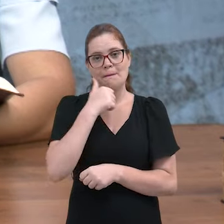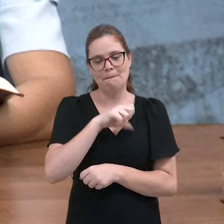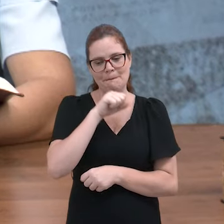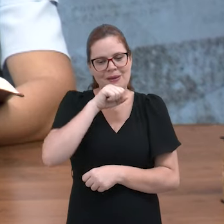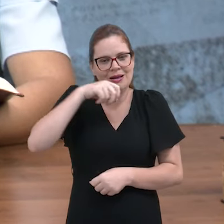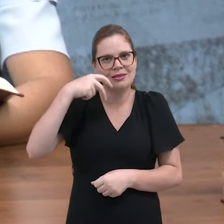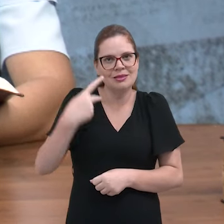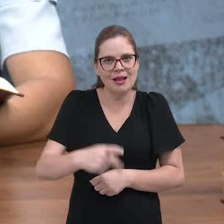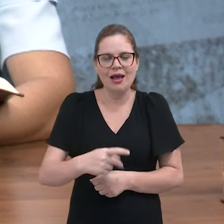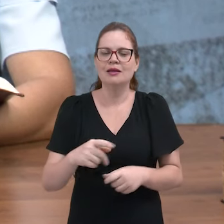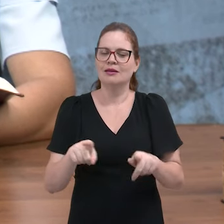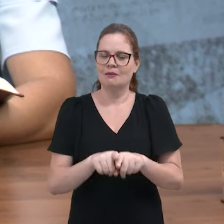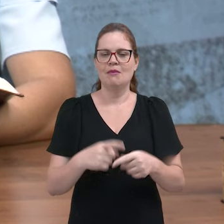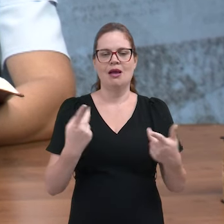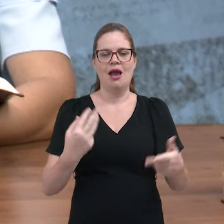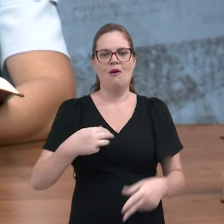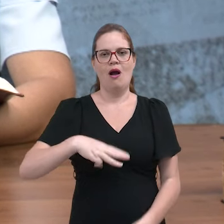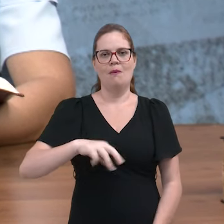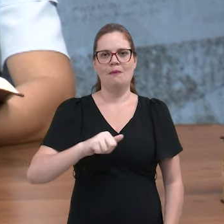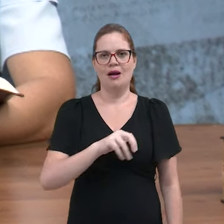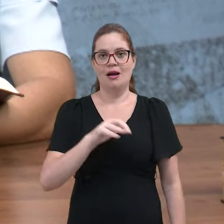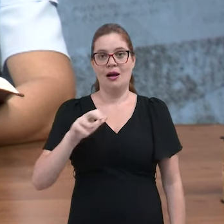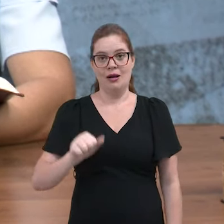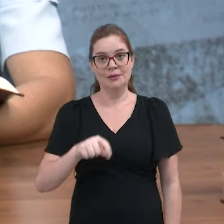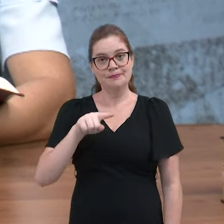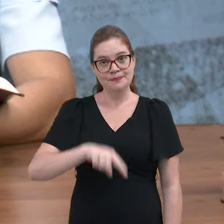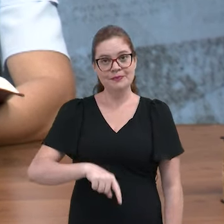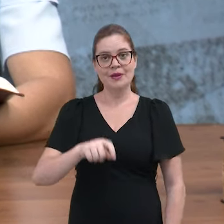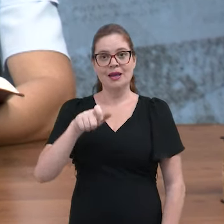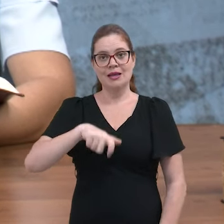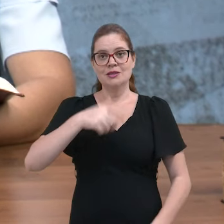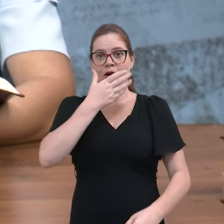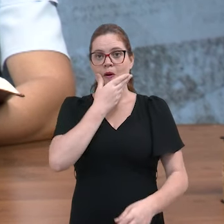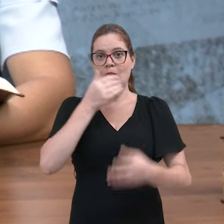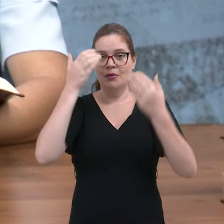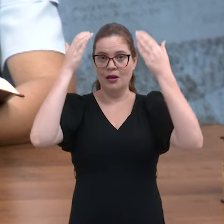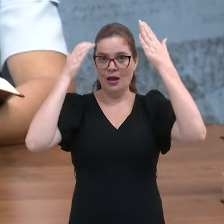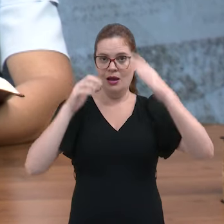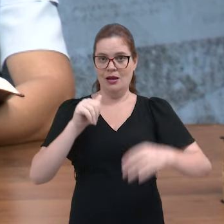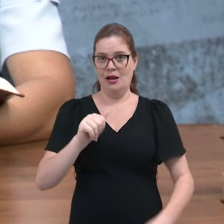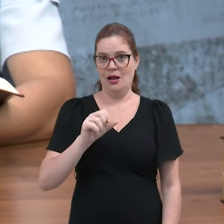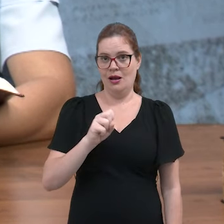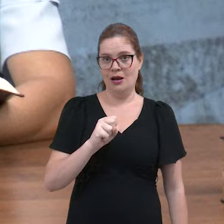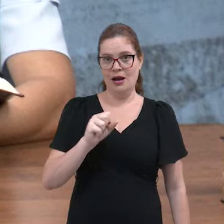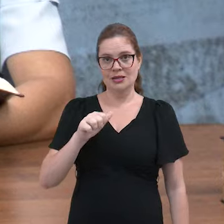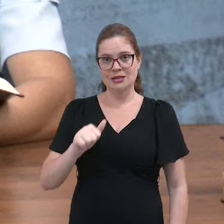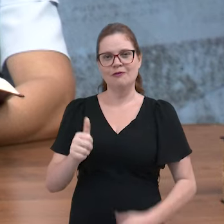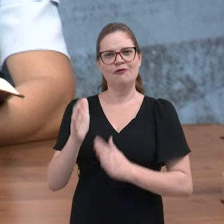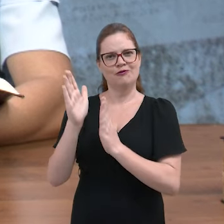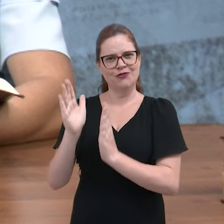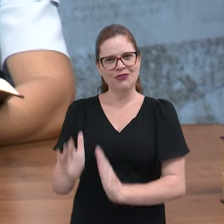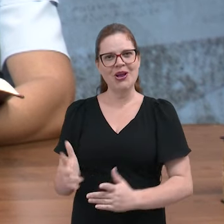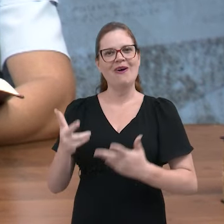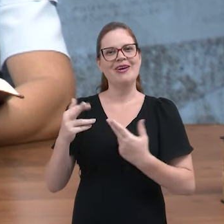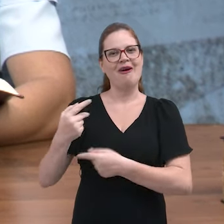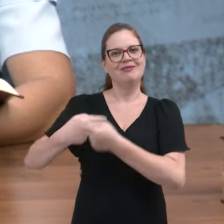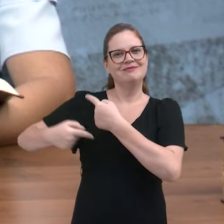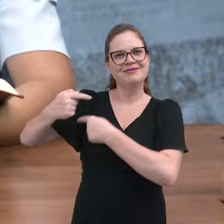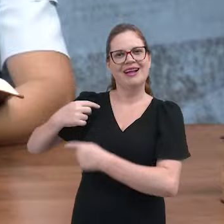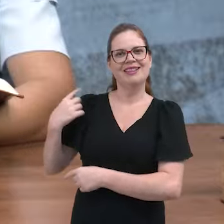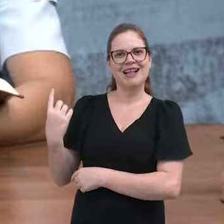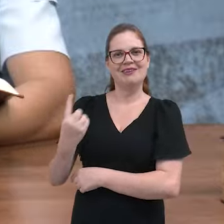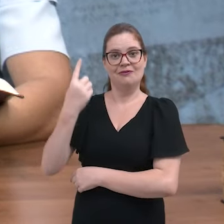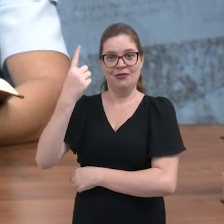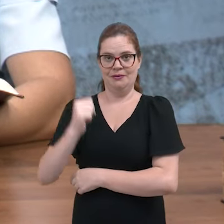Asa fez o que parecia reto aos olhos do Senhor, como Davi, seu pai, porque tirou